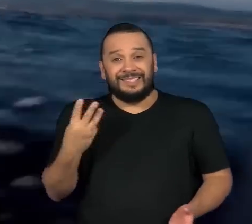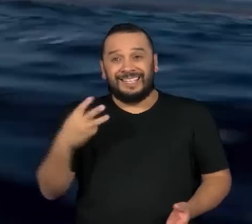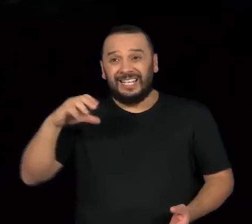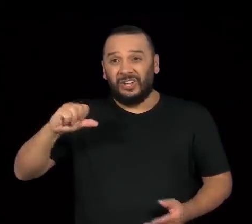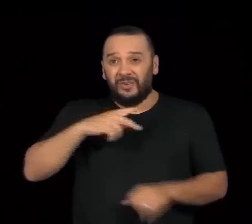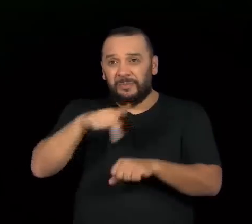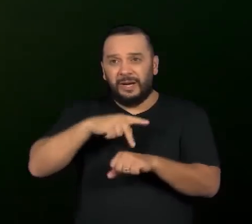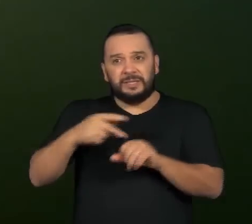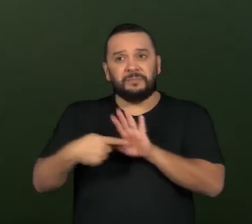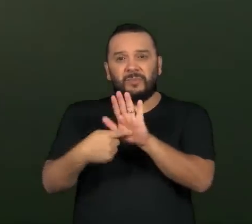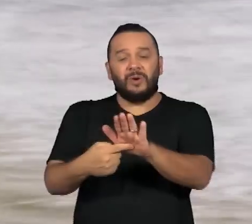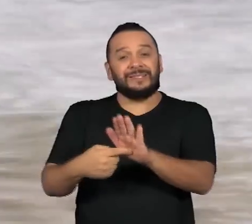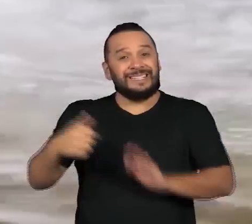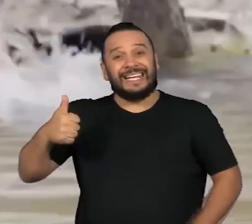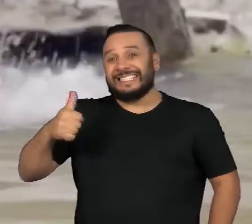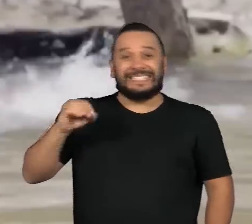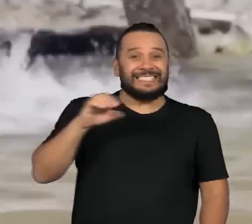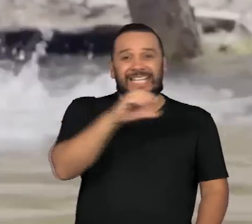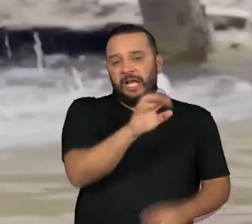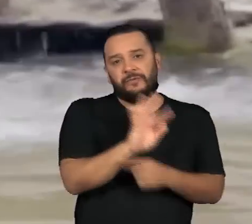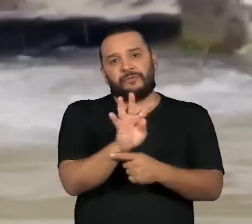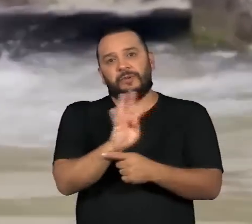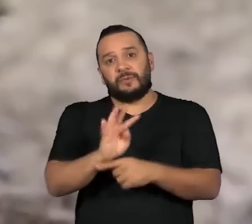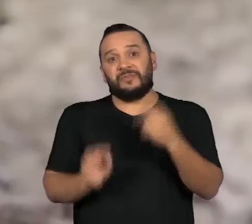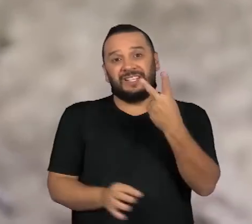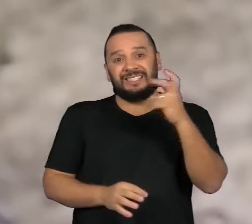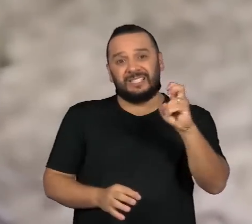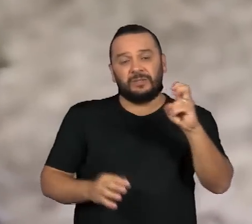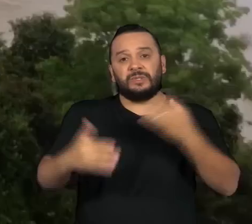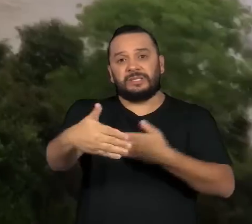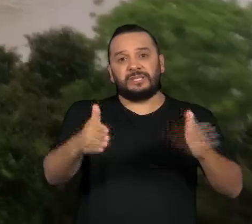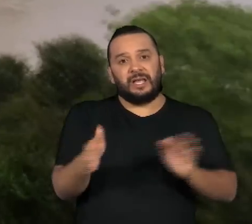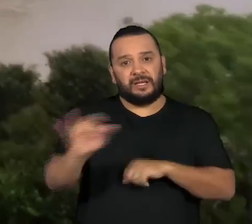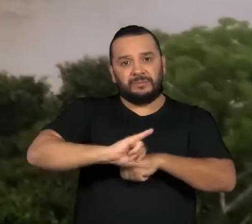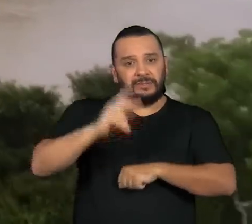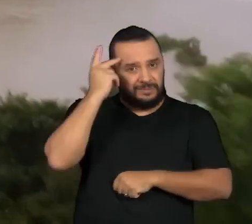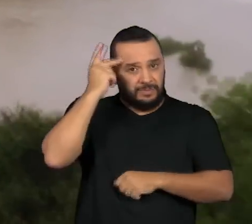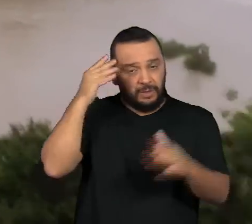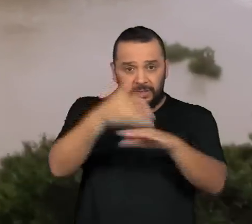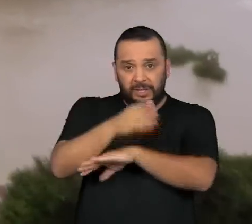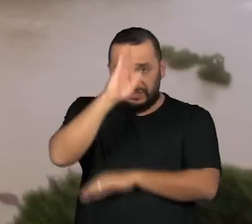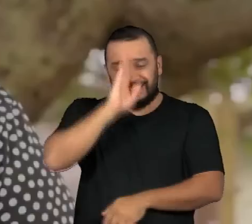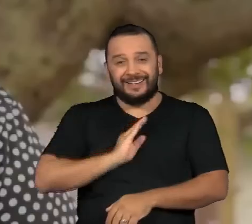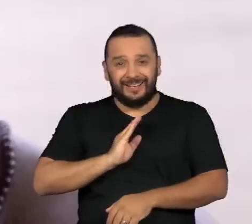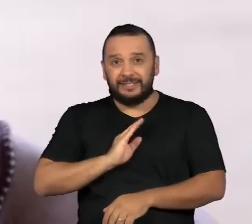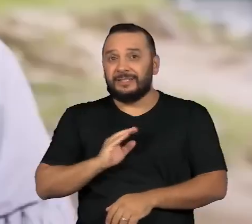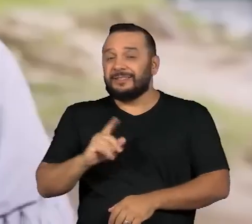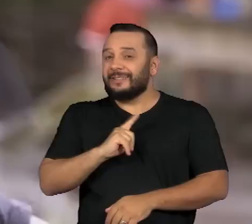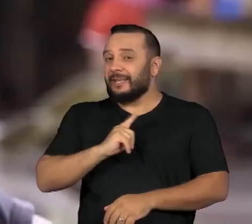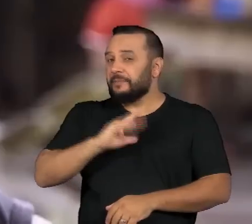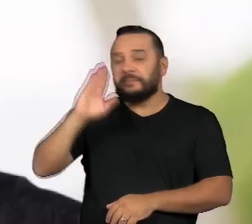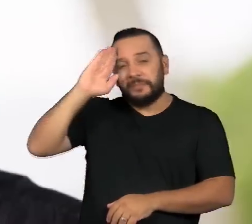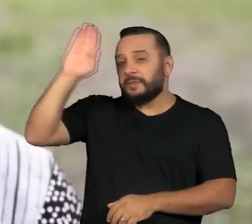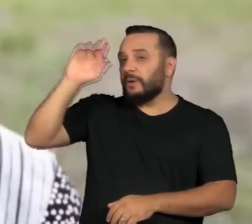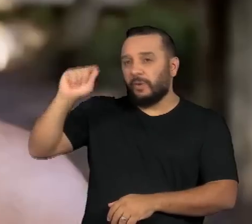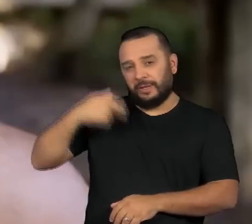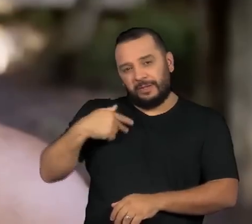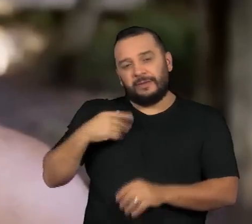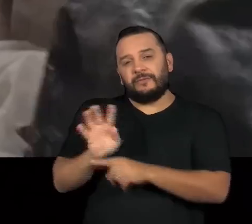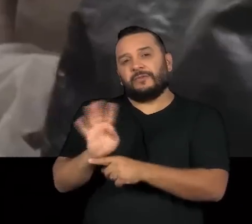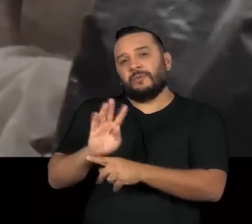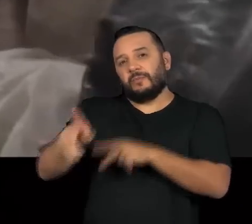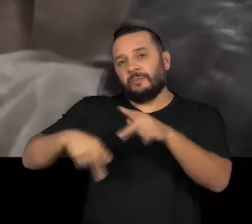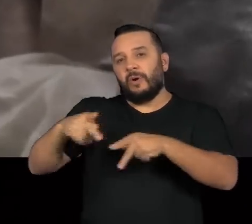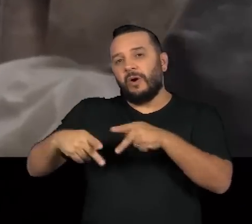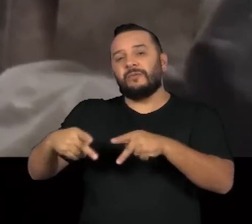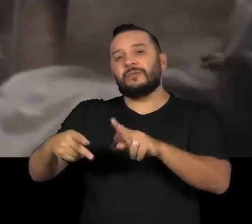obras em 25 salas da capital paulista. A entrada é gratuita e o destaque é para os filmes sobre povos indígenas